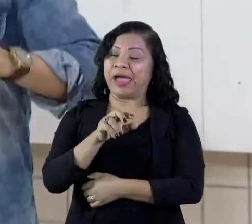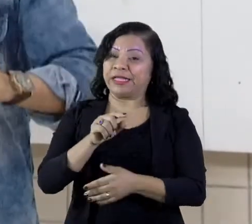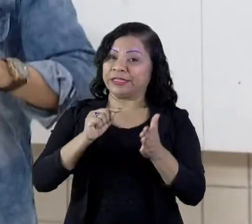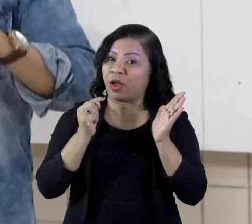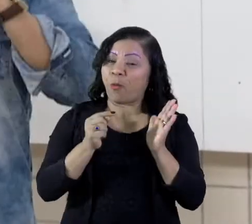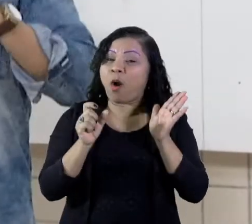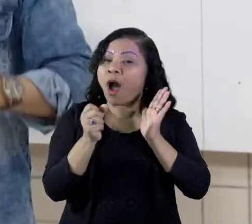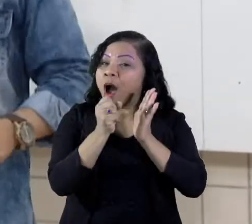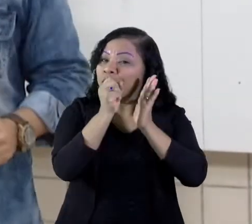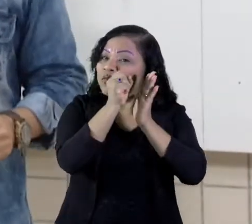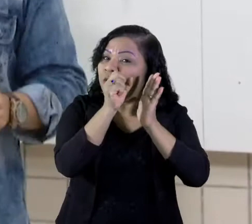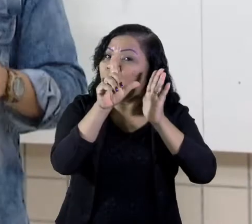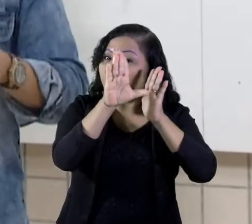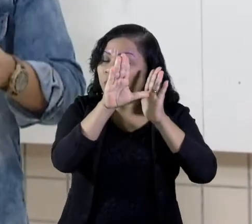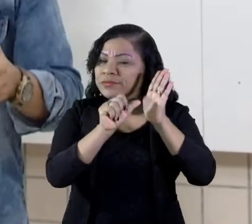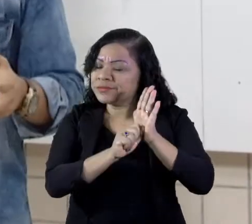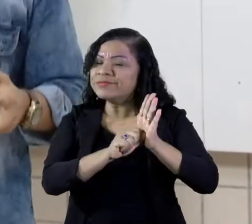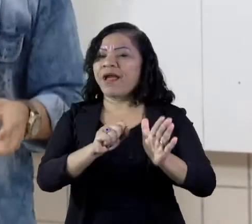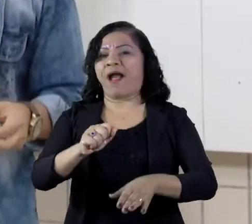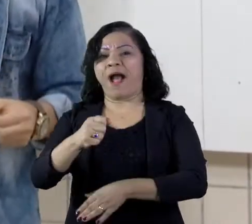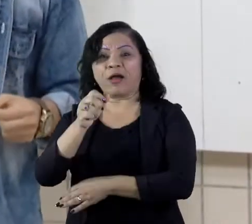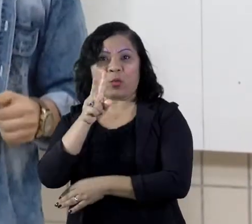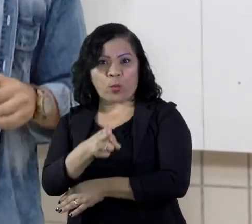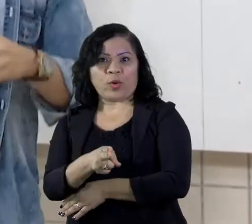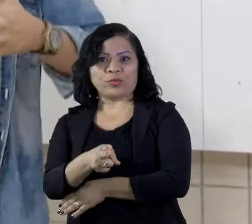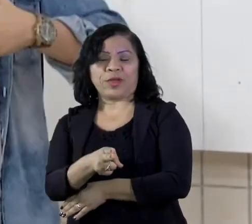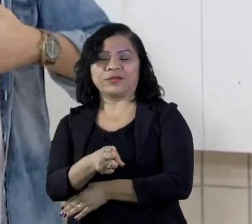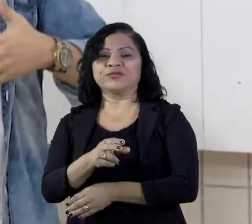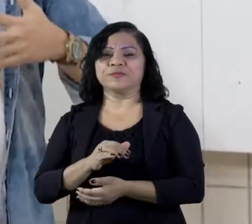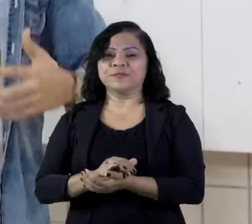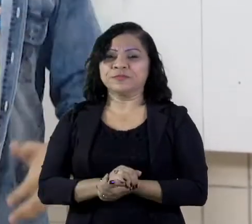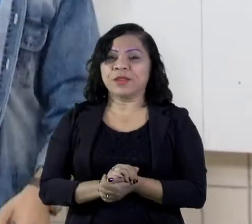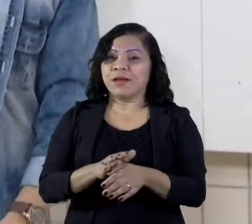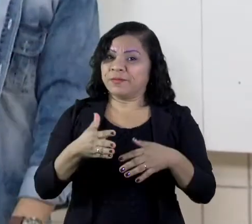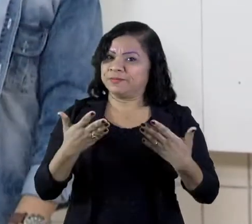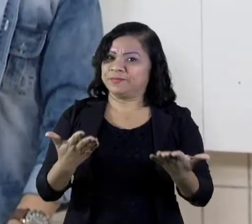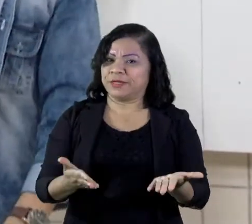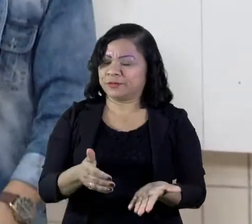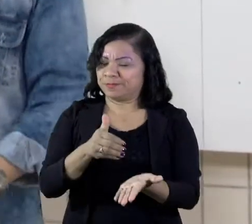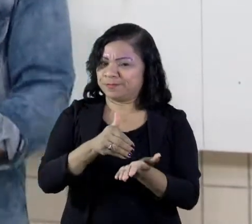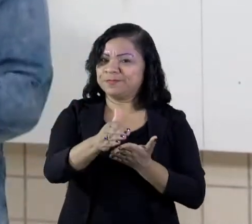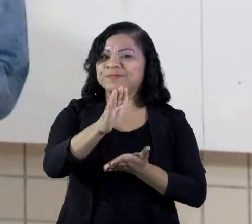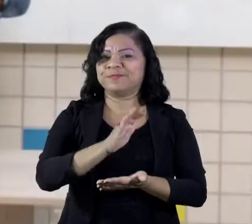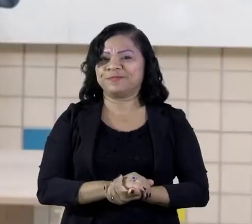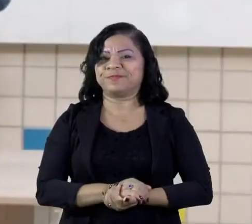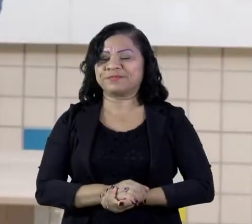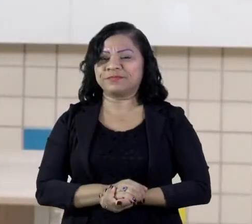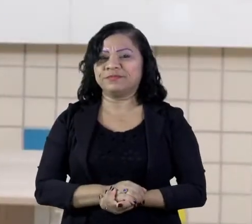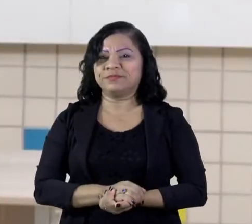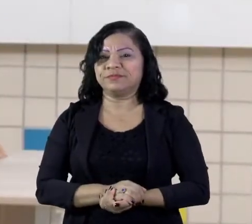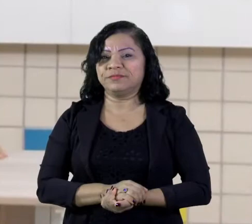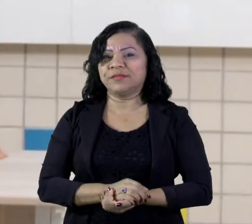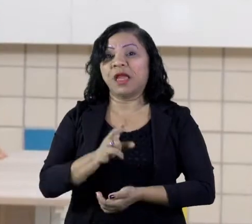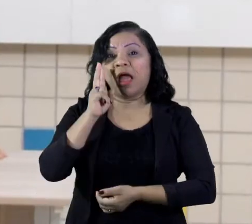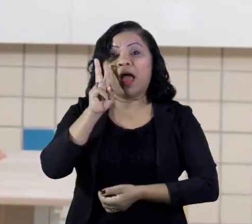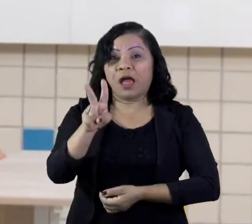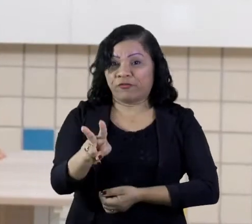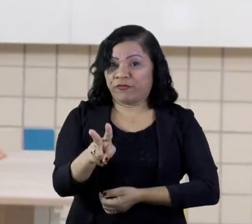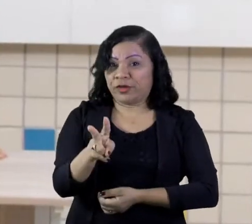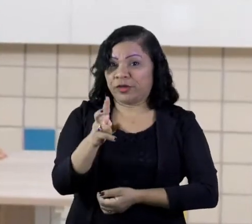barras, uma em cima, uma embaixo, né? Mas vamos continuar. Veja aí no slide de vocês